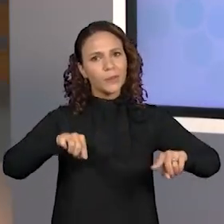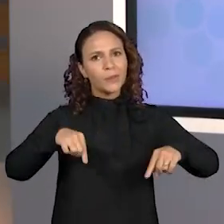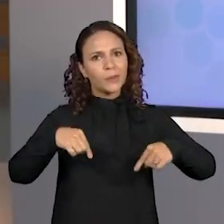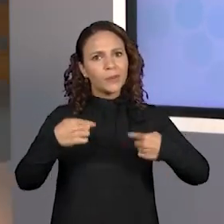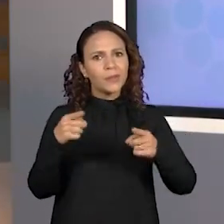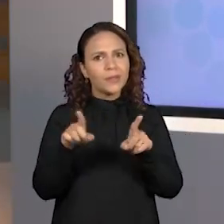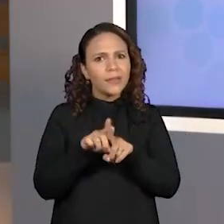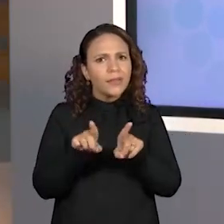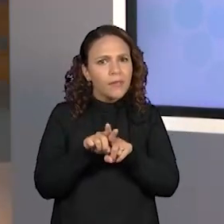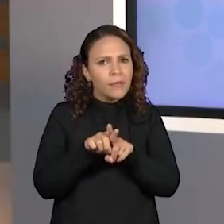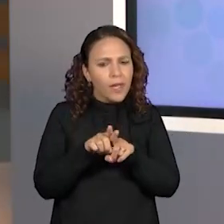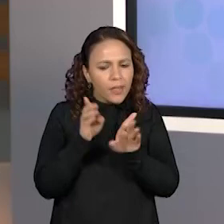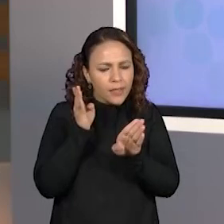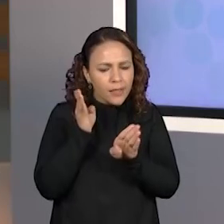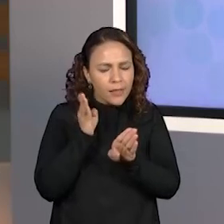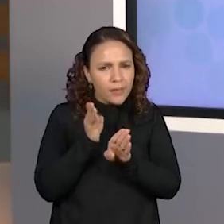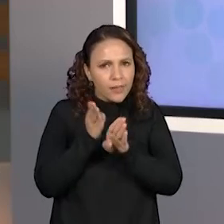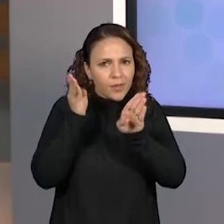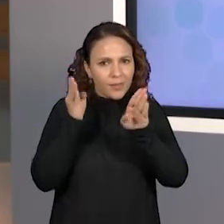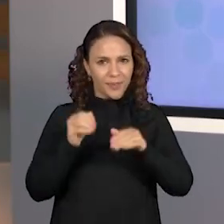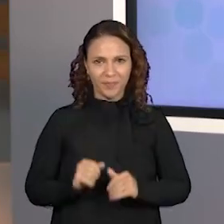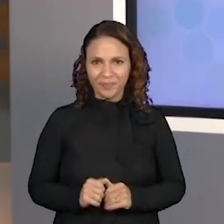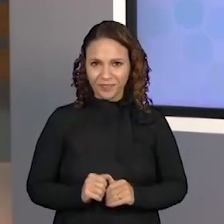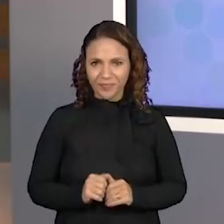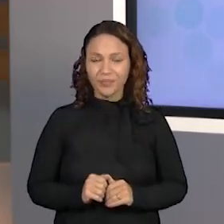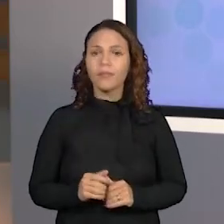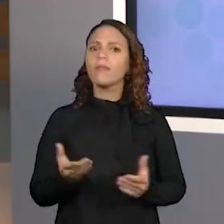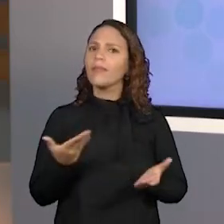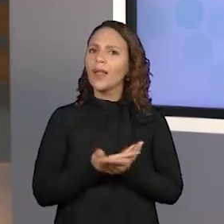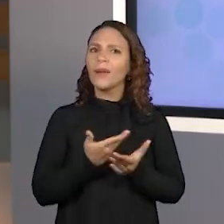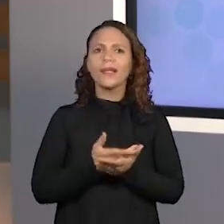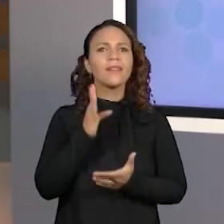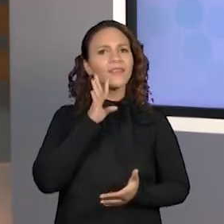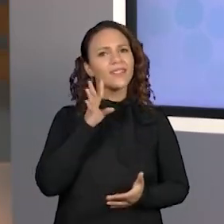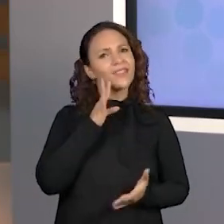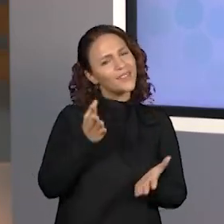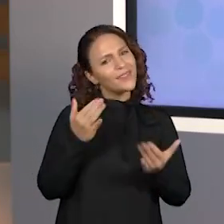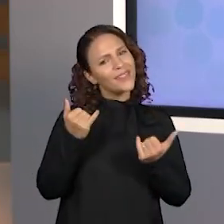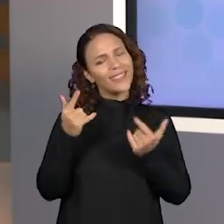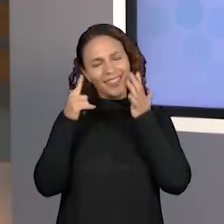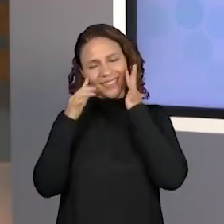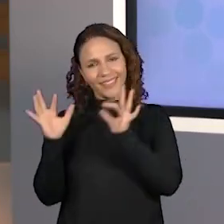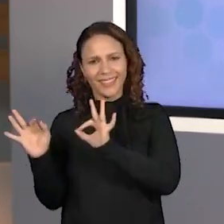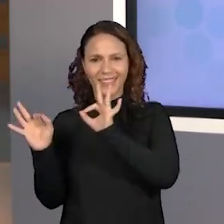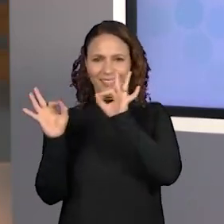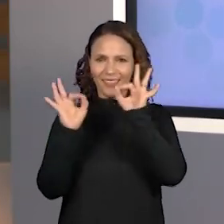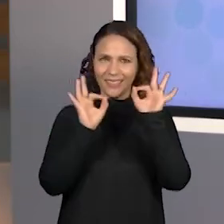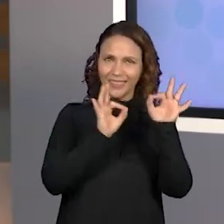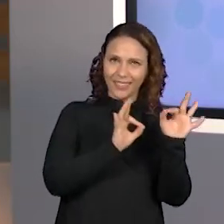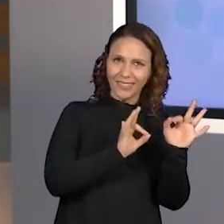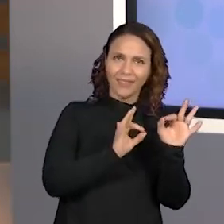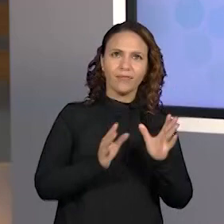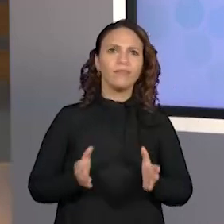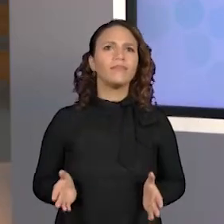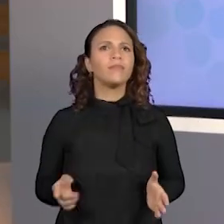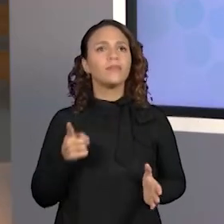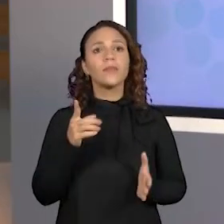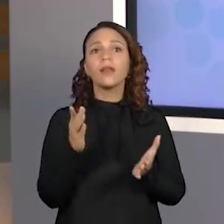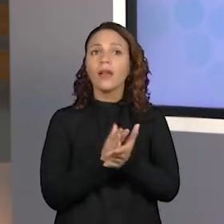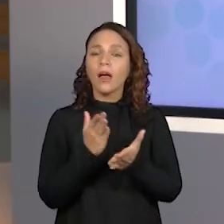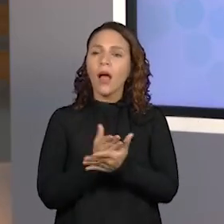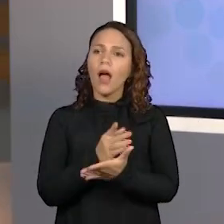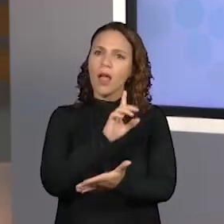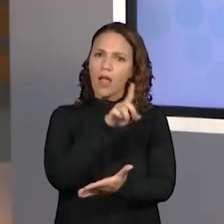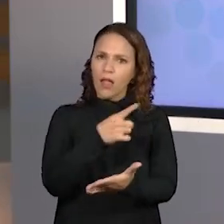desvendar esses desafios. Hoje nós teremos uma aula super legal, então acompanhe com a gente, tire isso. Fique com o caderno do